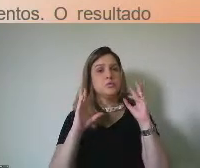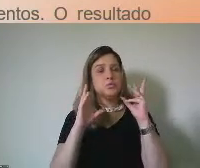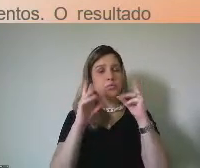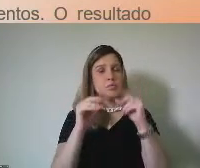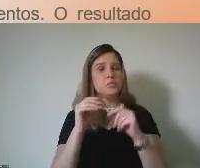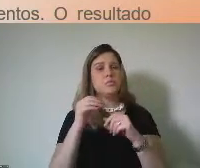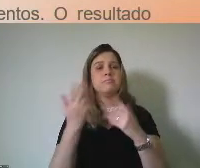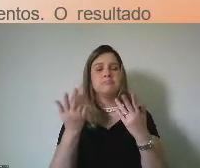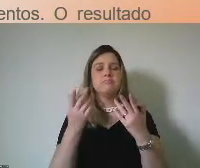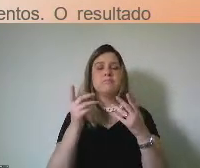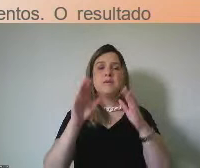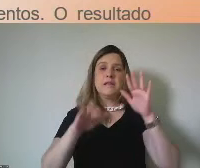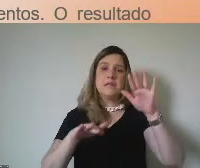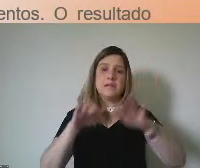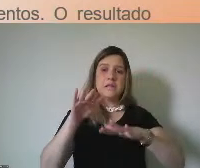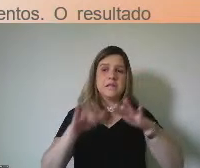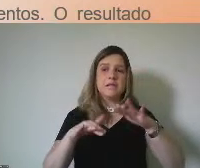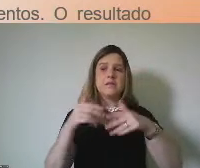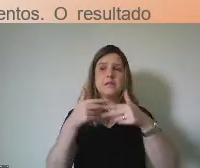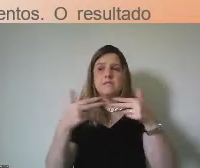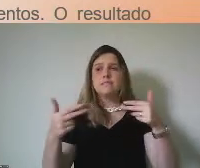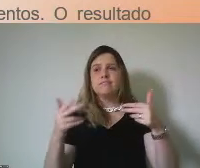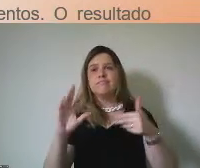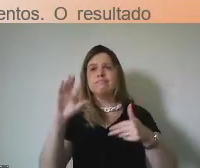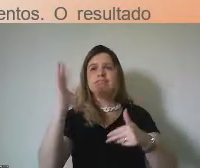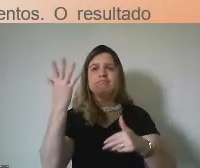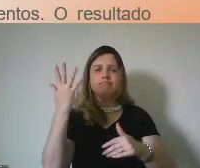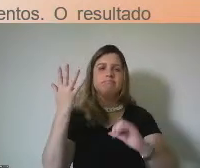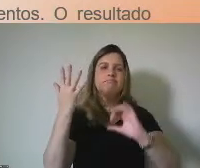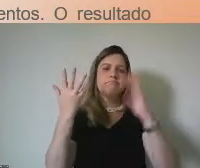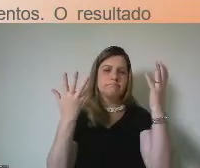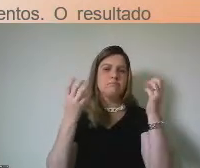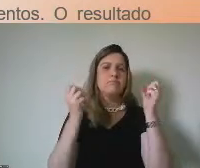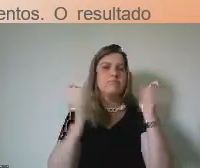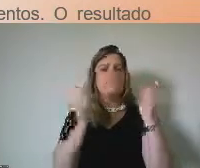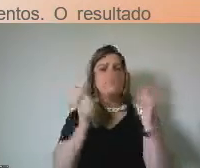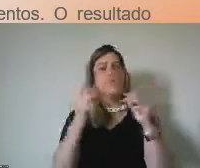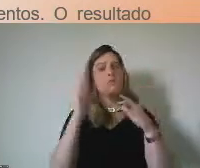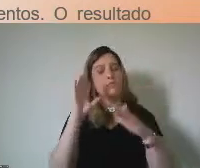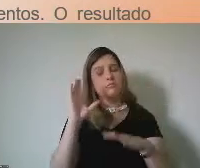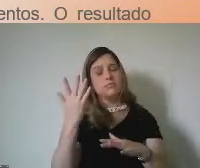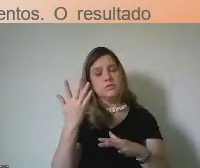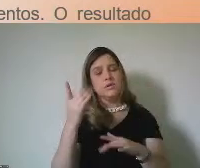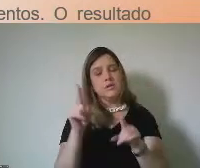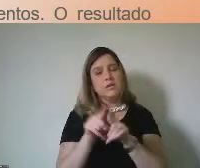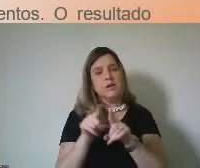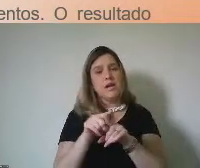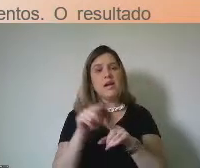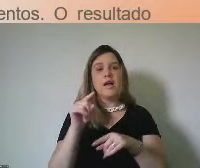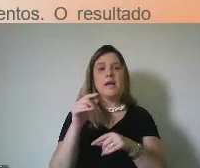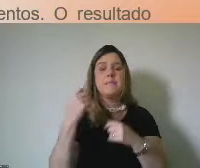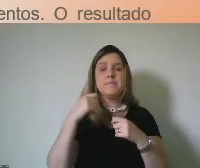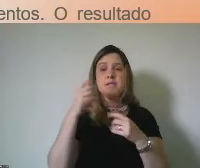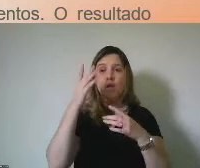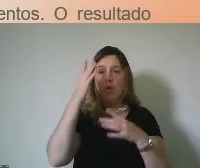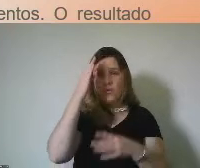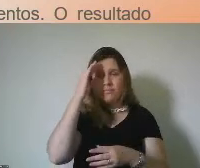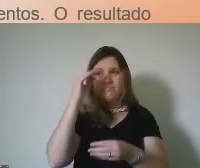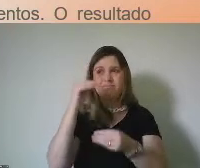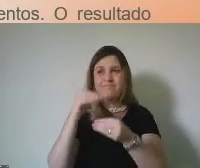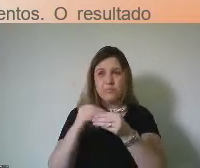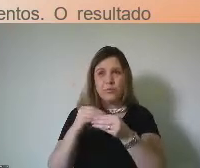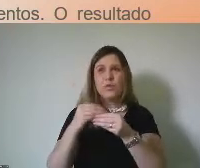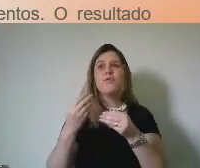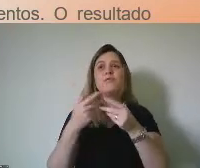dependem de circunstâncias que podem ou não ocorrer investidores devem compreender que condições econômicas Gerais